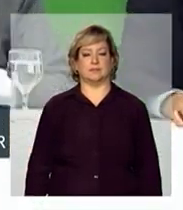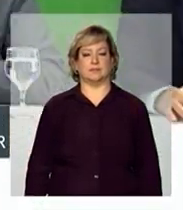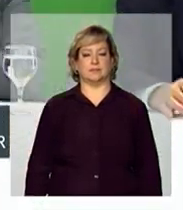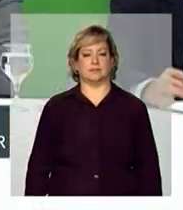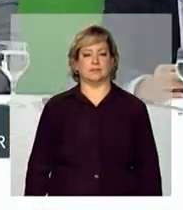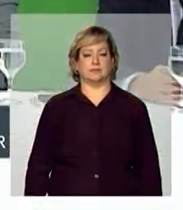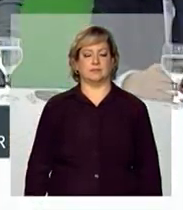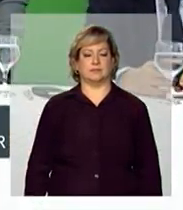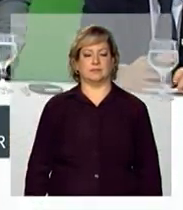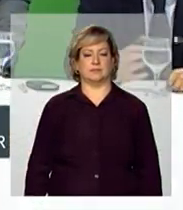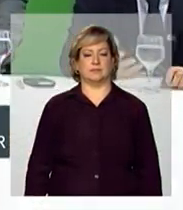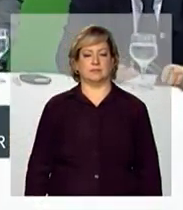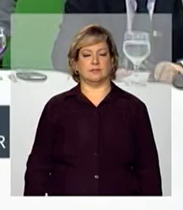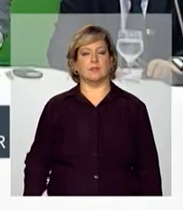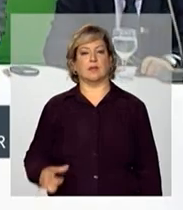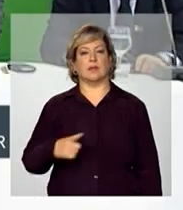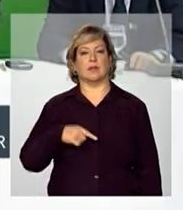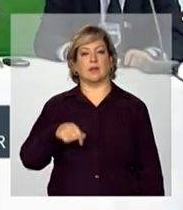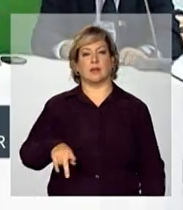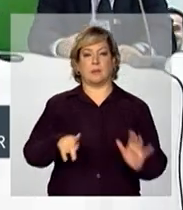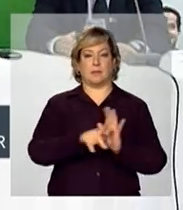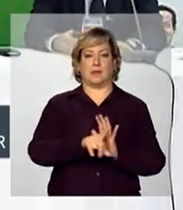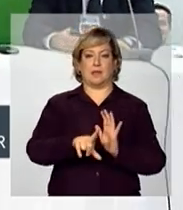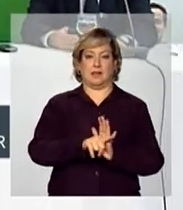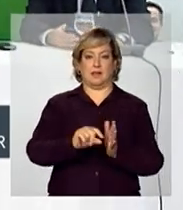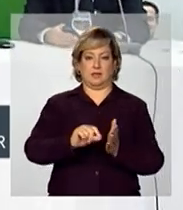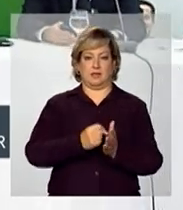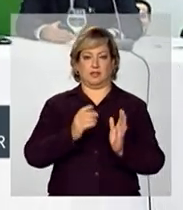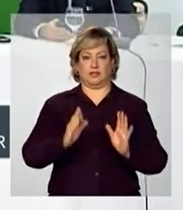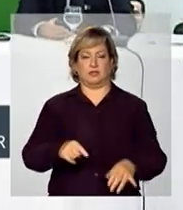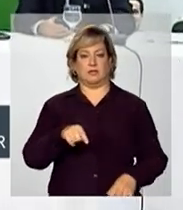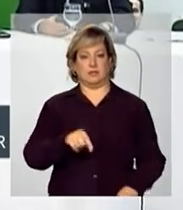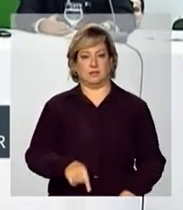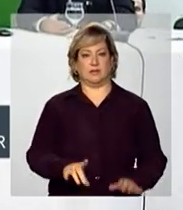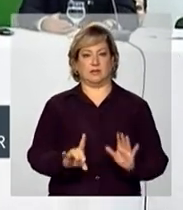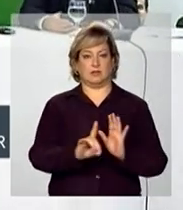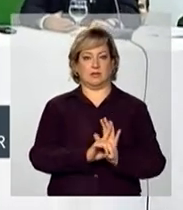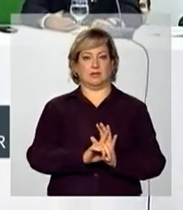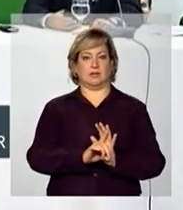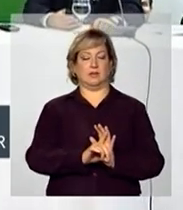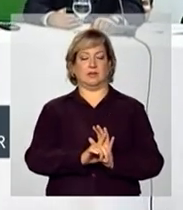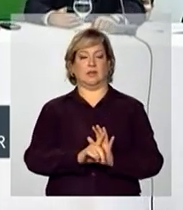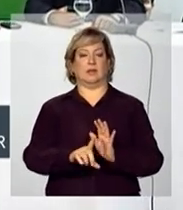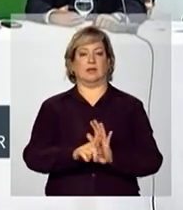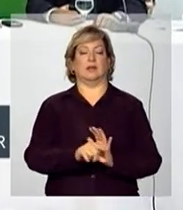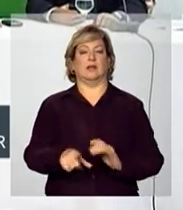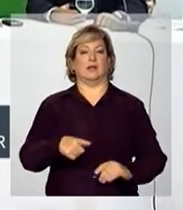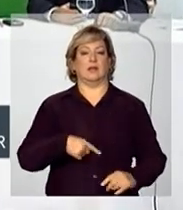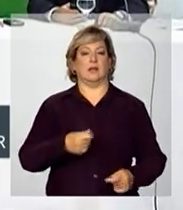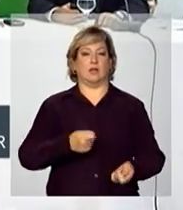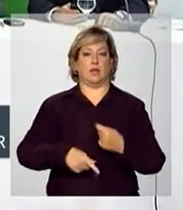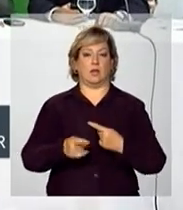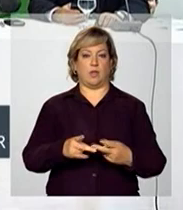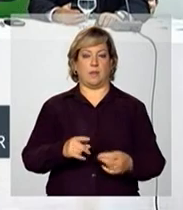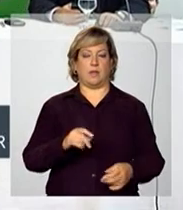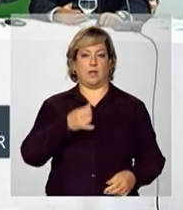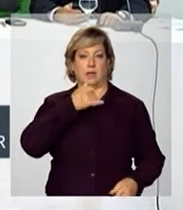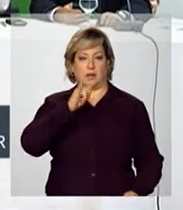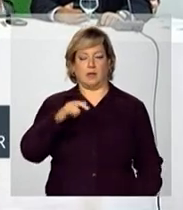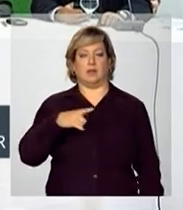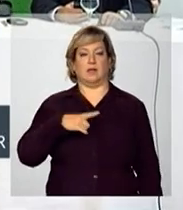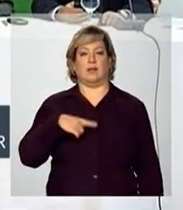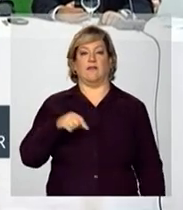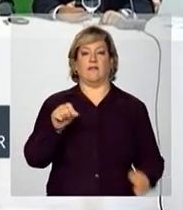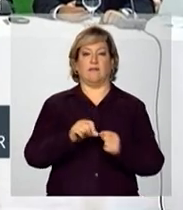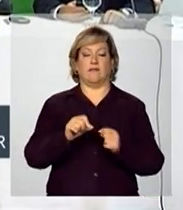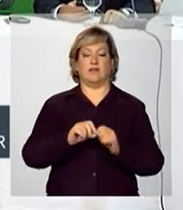é o que foi assinado um projeto de lei e é este decretos do Comércio eletrônico de o Decreto que cria